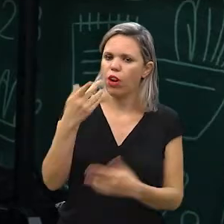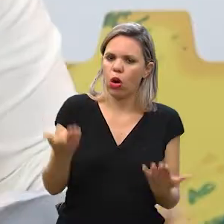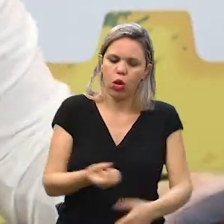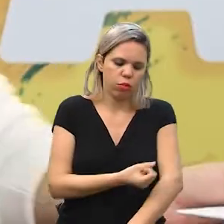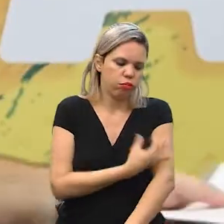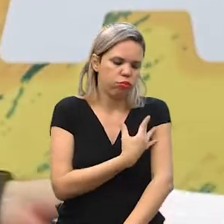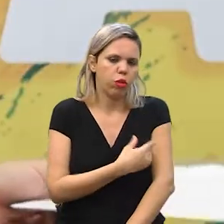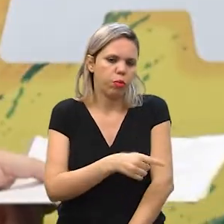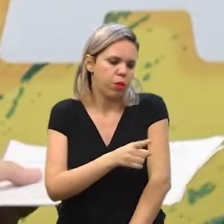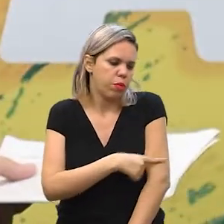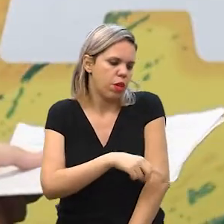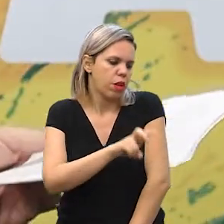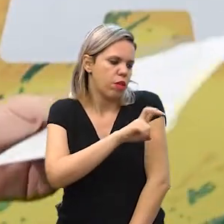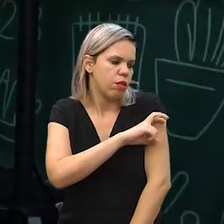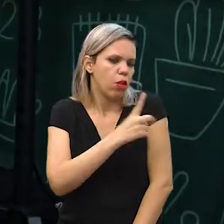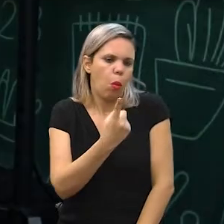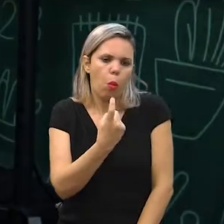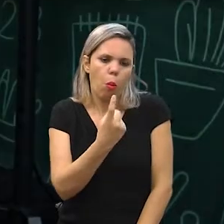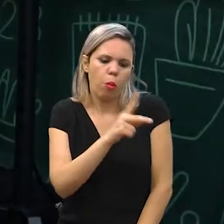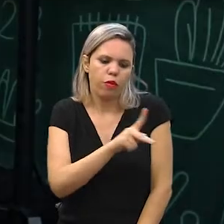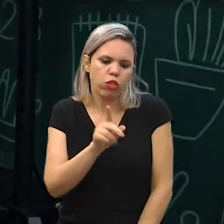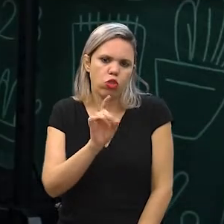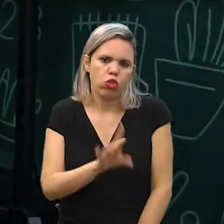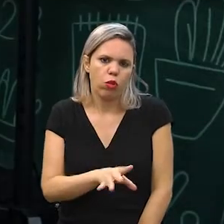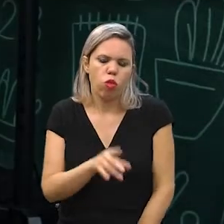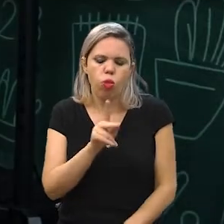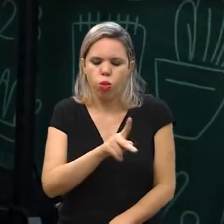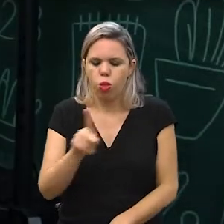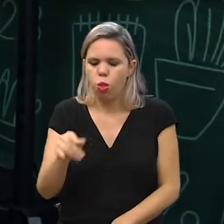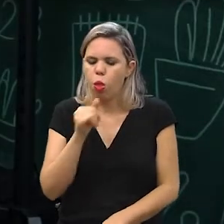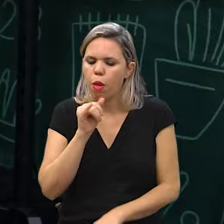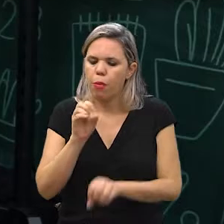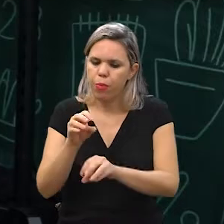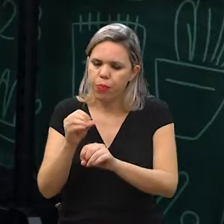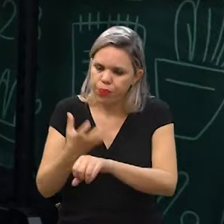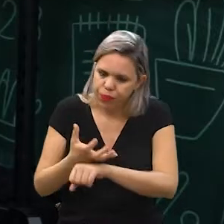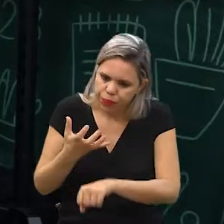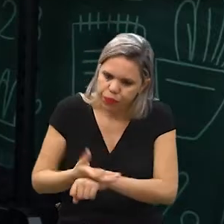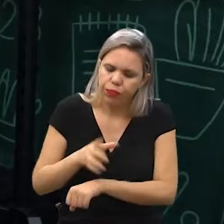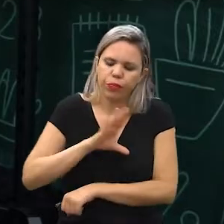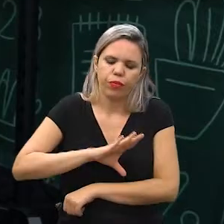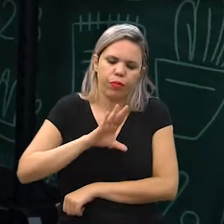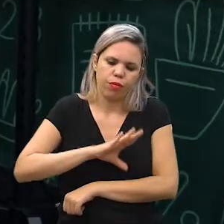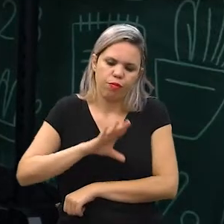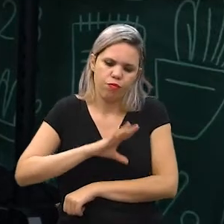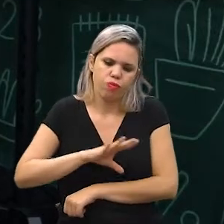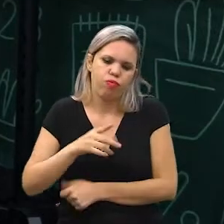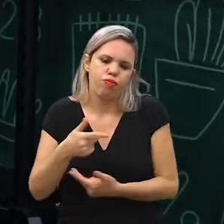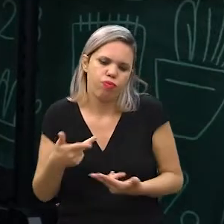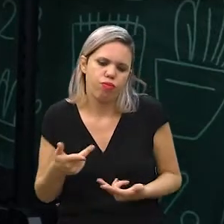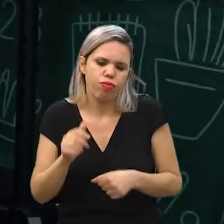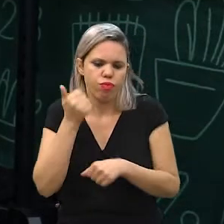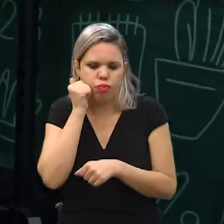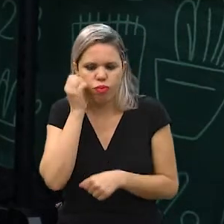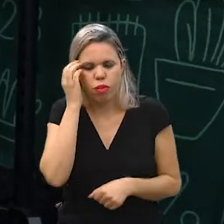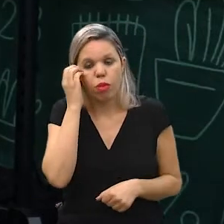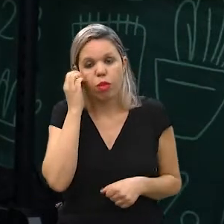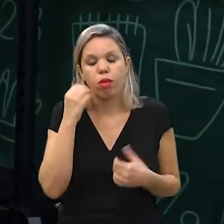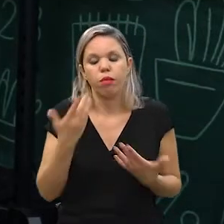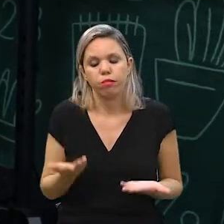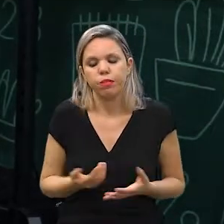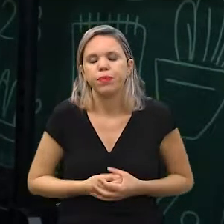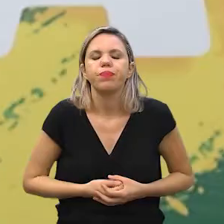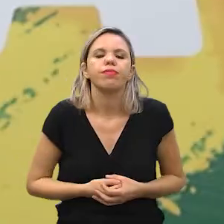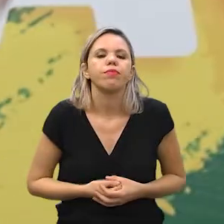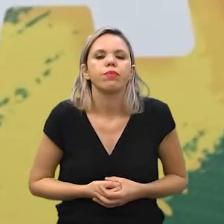que é um professor só. Então o professor ele dá aula de matemática, português, ciências e